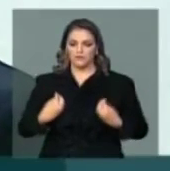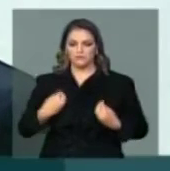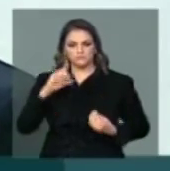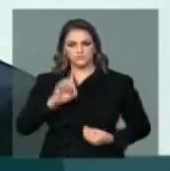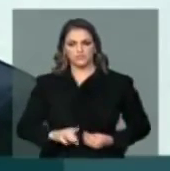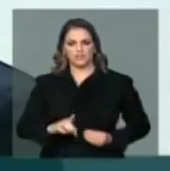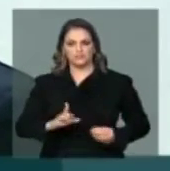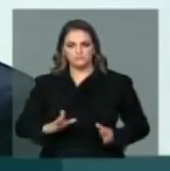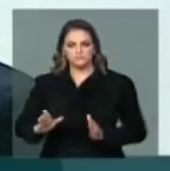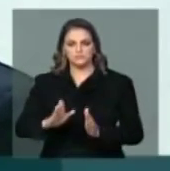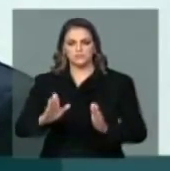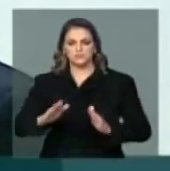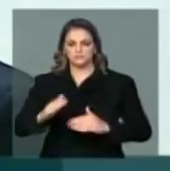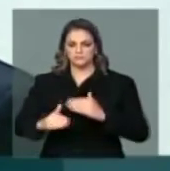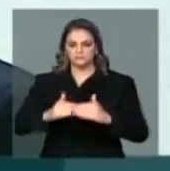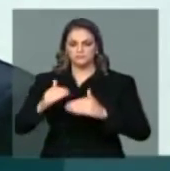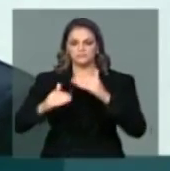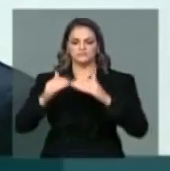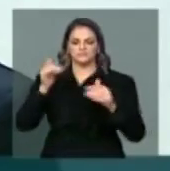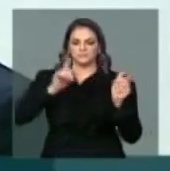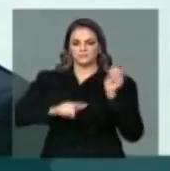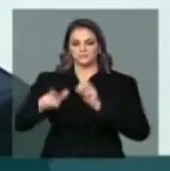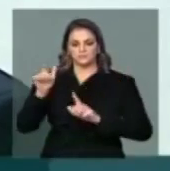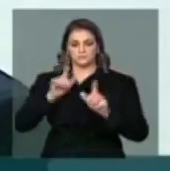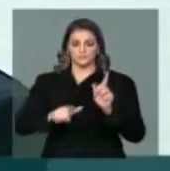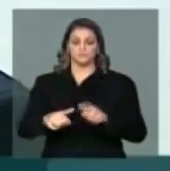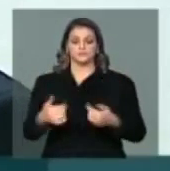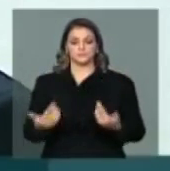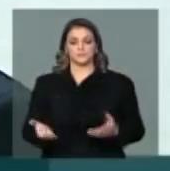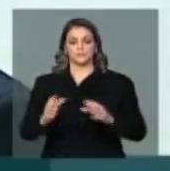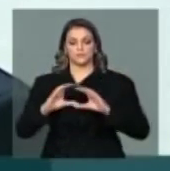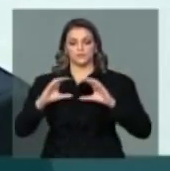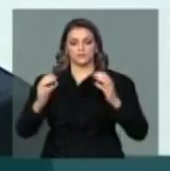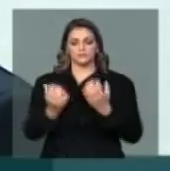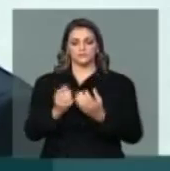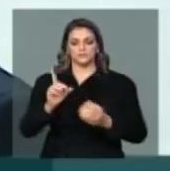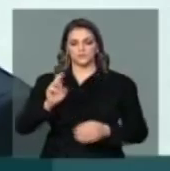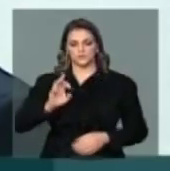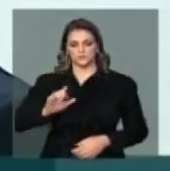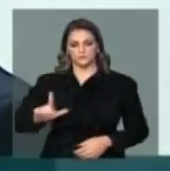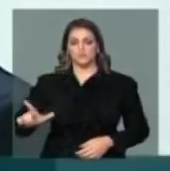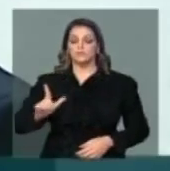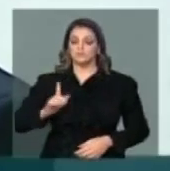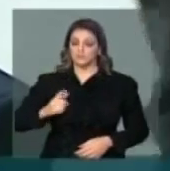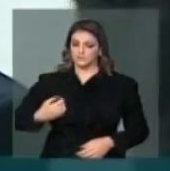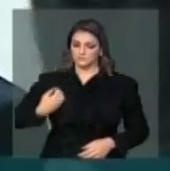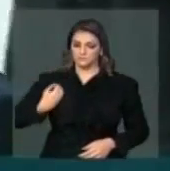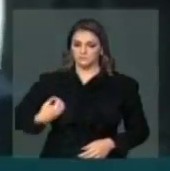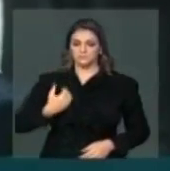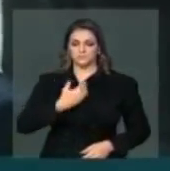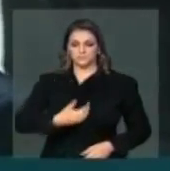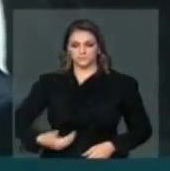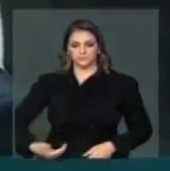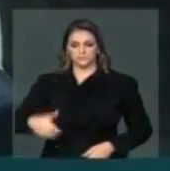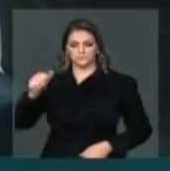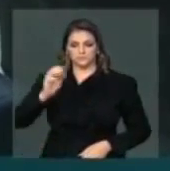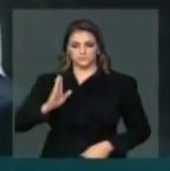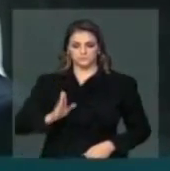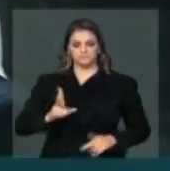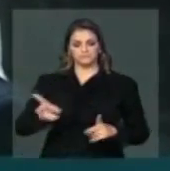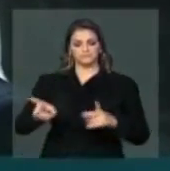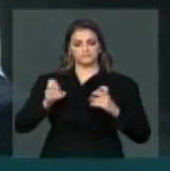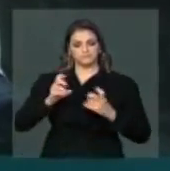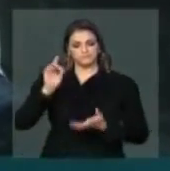país. E a Conferência de Durban, portanto, é um momento em que o Estado brasileiro reconhece haver um